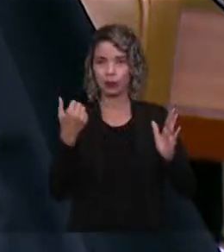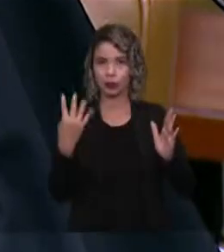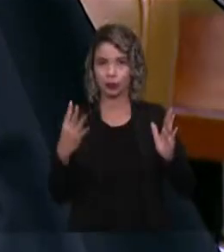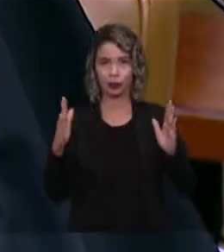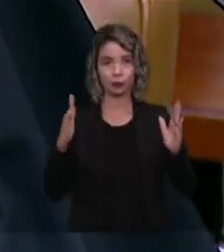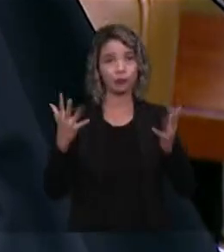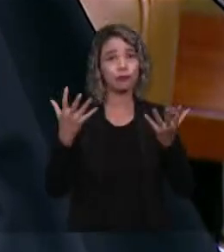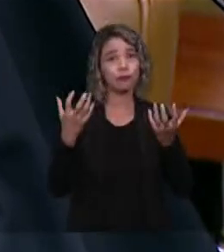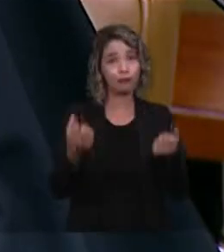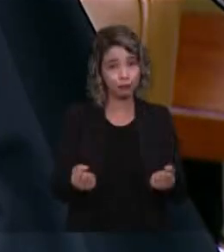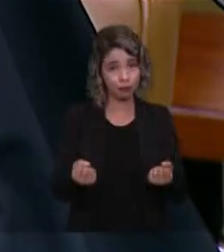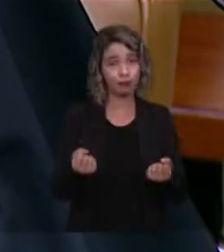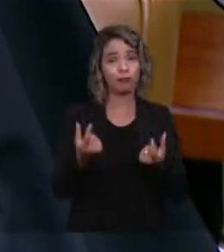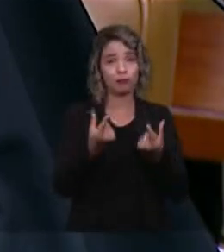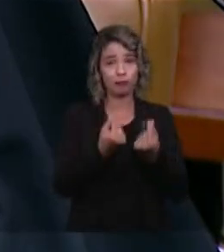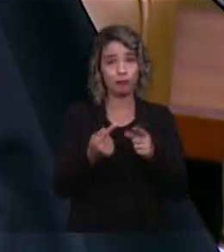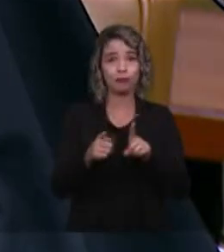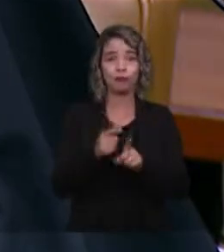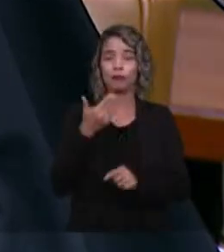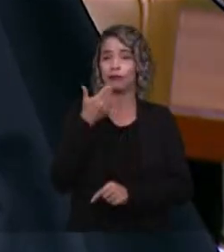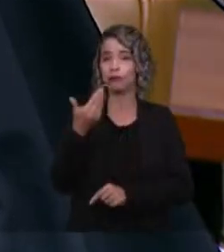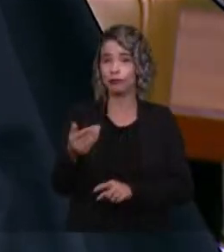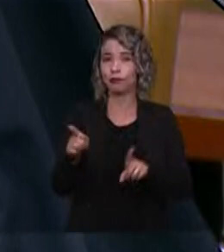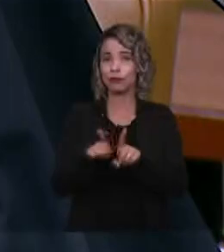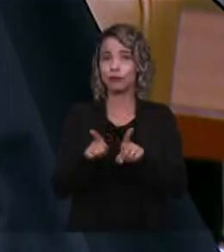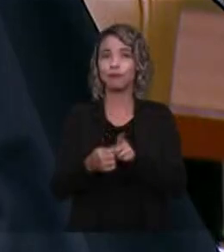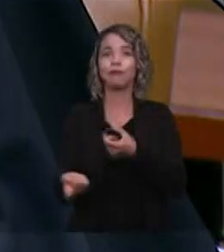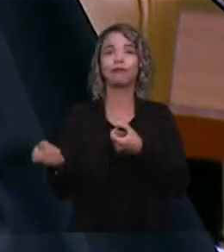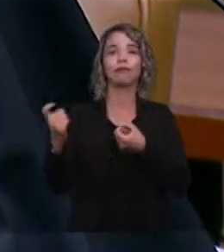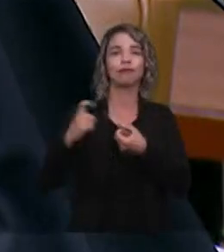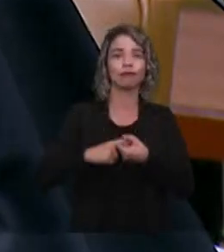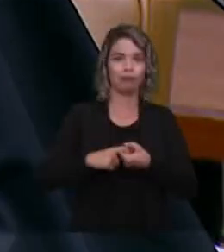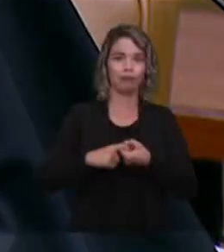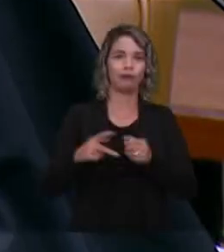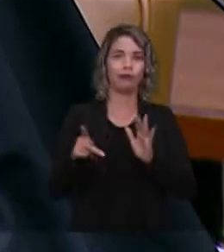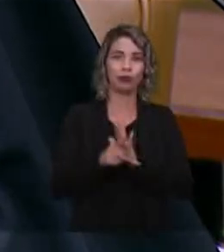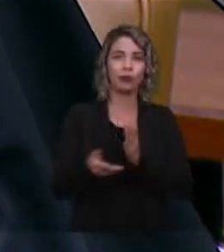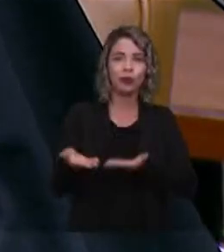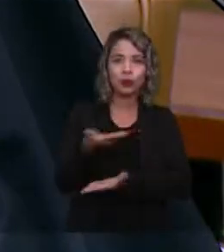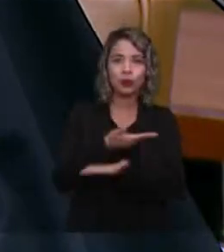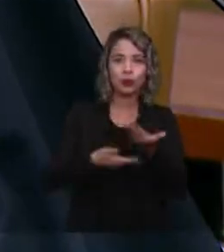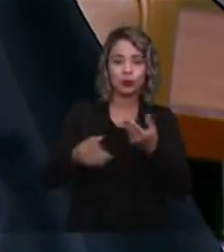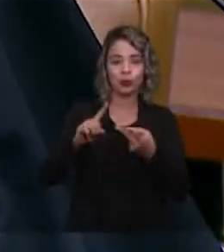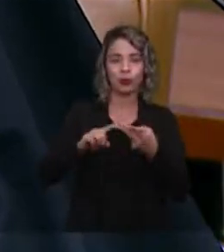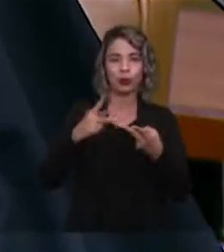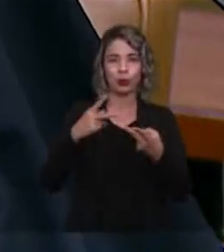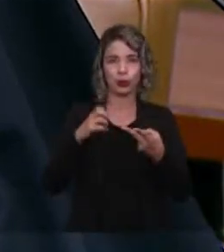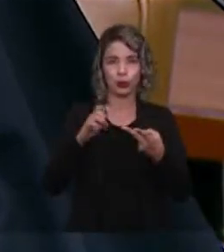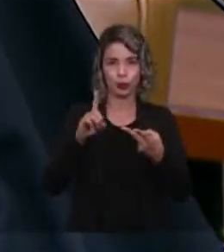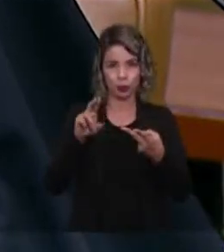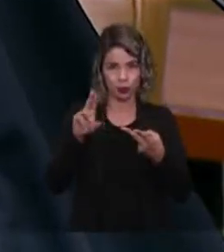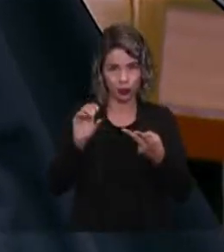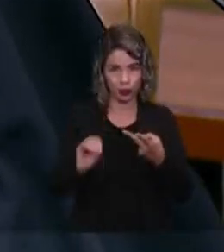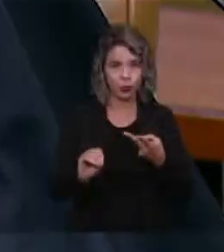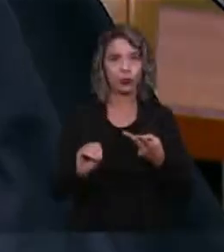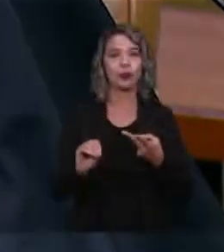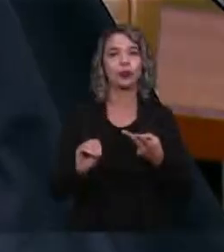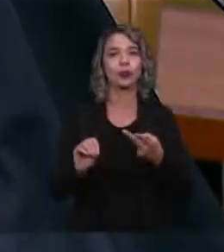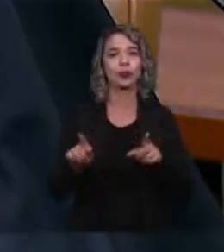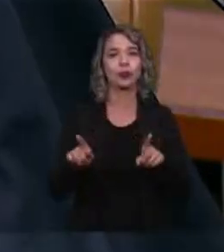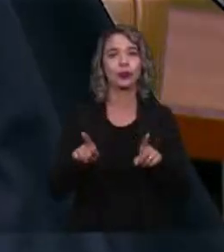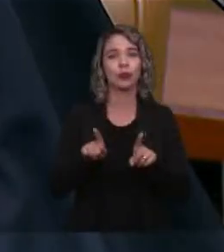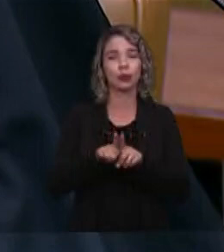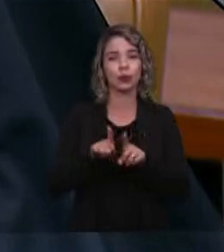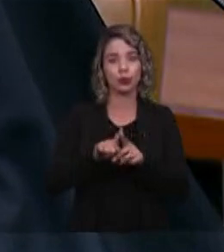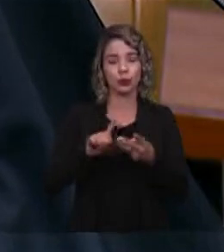pecuniária indevida, bem como recebido vantagem de igual natureza, com a intermediação de Pedro Paulo Bergamache,